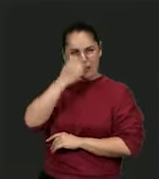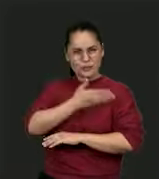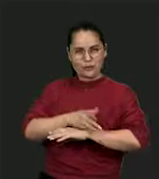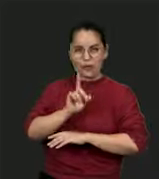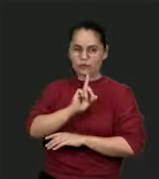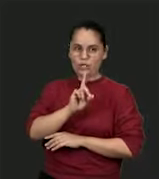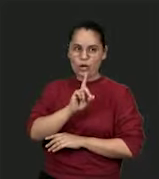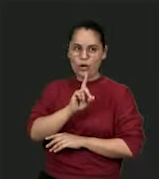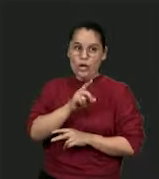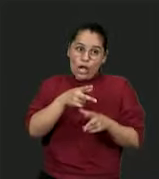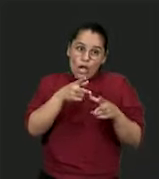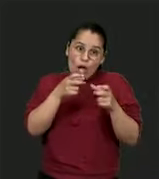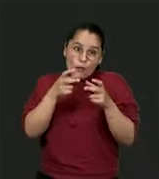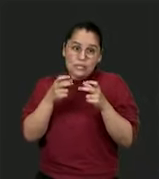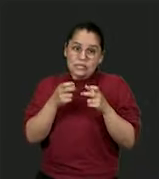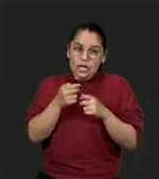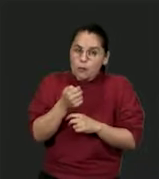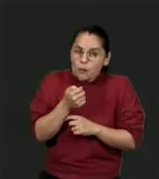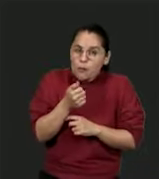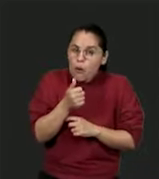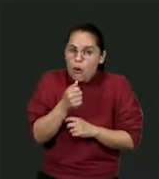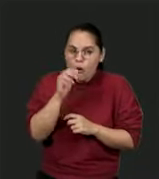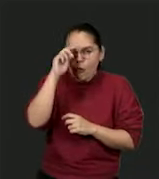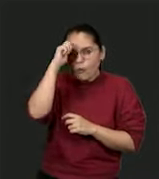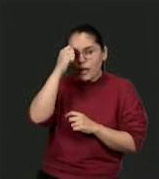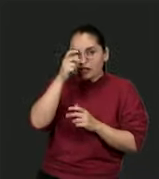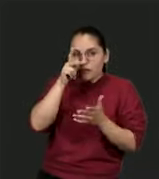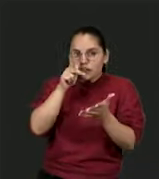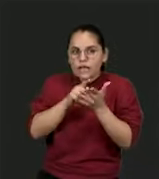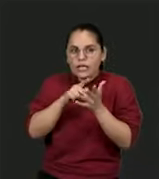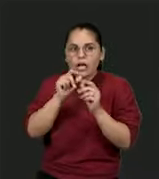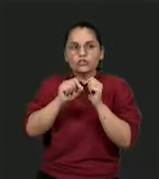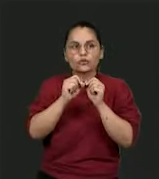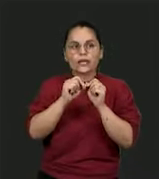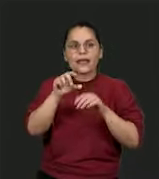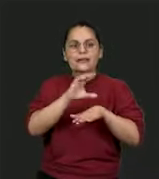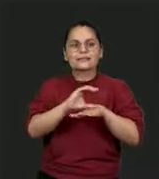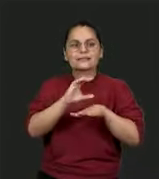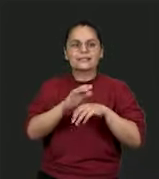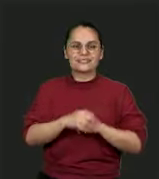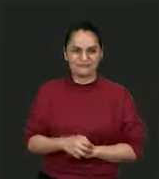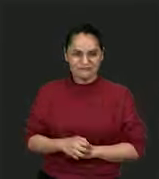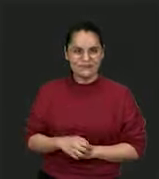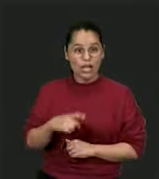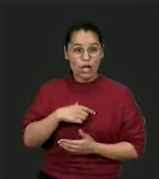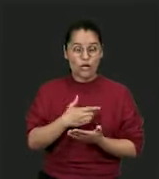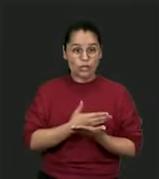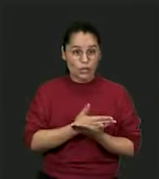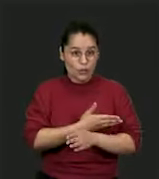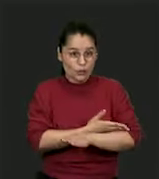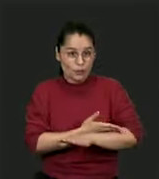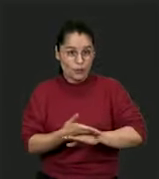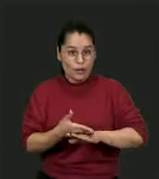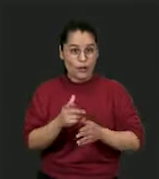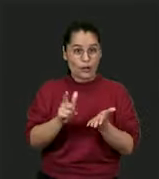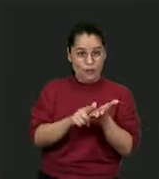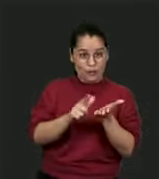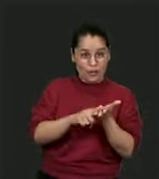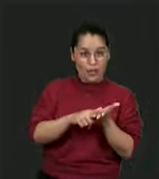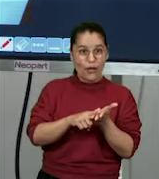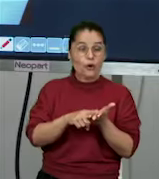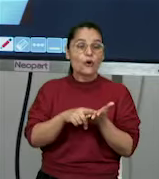até enxergar alguns pontos de preto, mas de fato a minha imagem ela é cinza. Eu tenho o branco da folha e o cinza do lápis. Eu